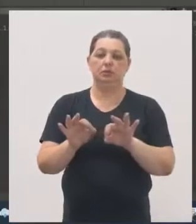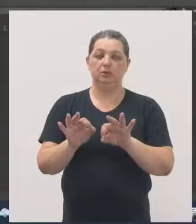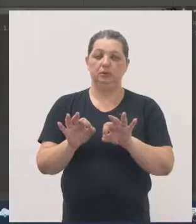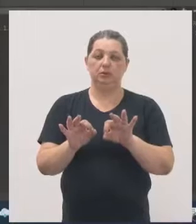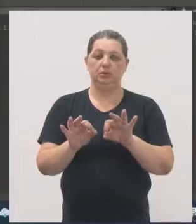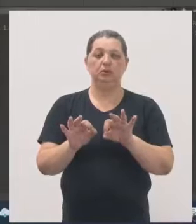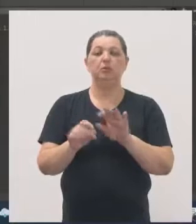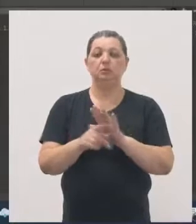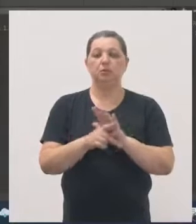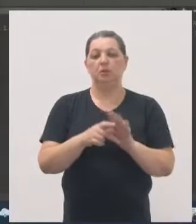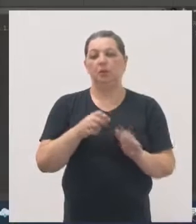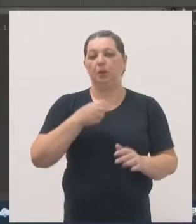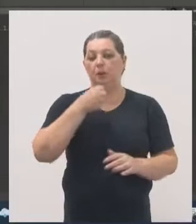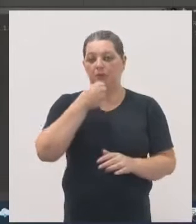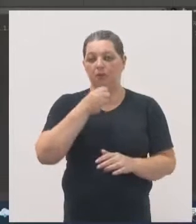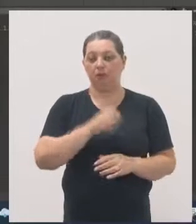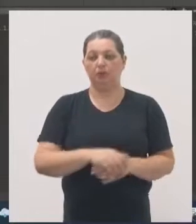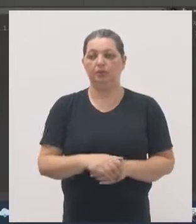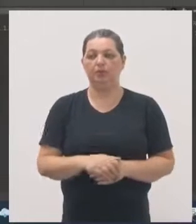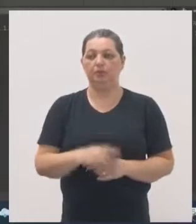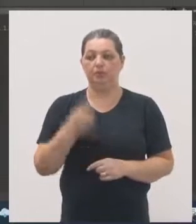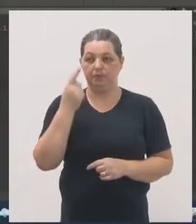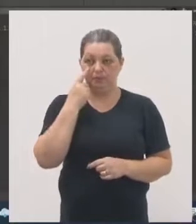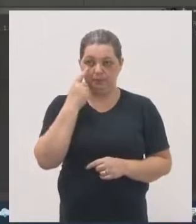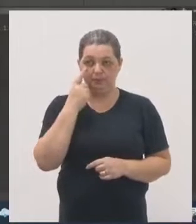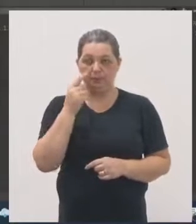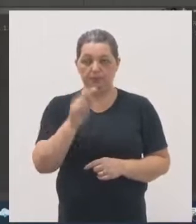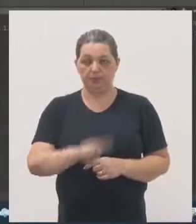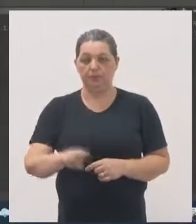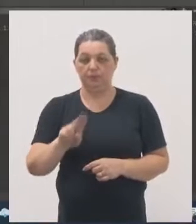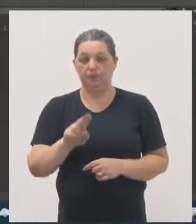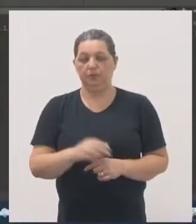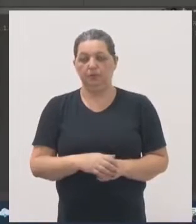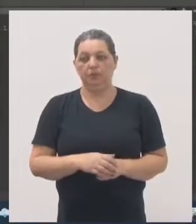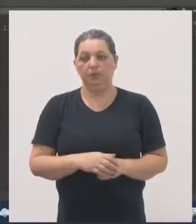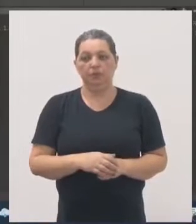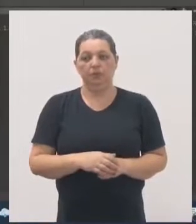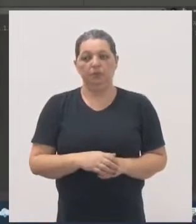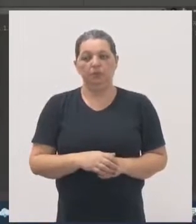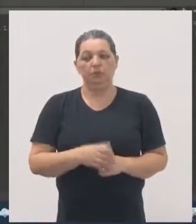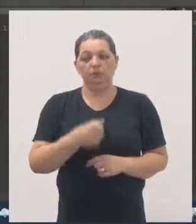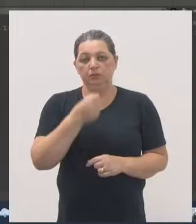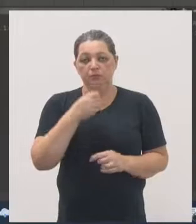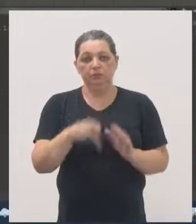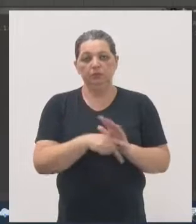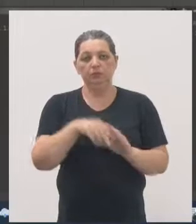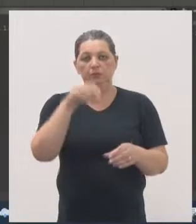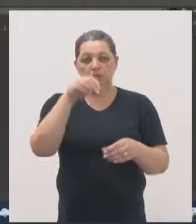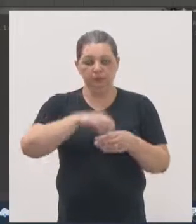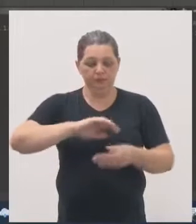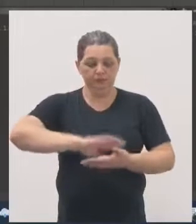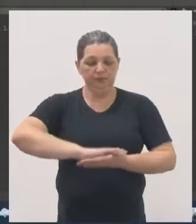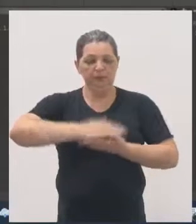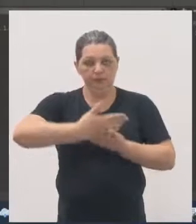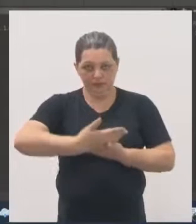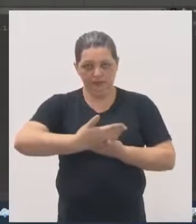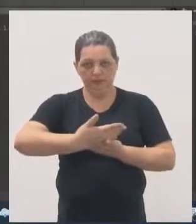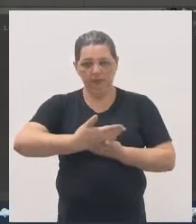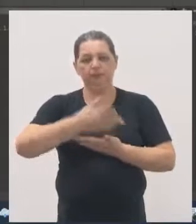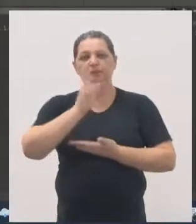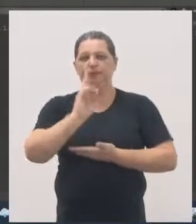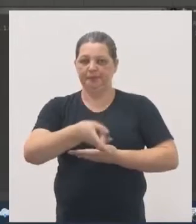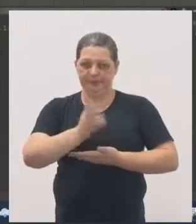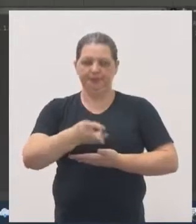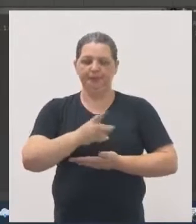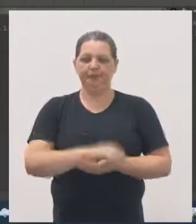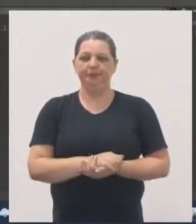o microfone. Como vocês podem ver, a gente está usando aqui o microfone interno do notebook, né? Então a gente continua com